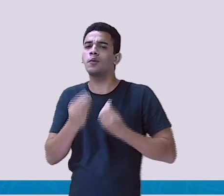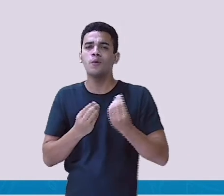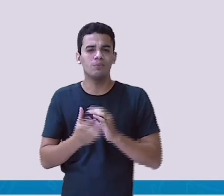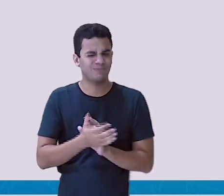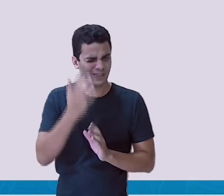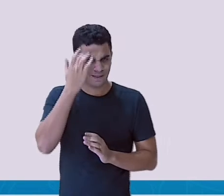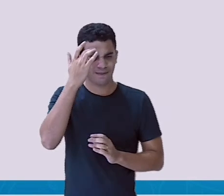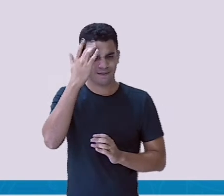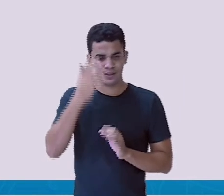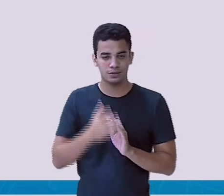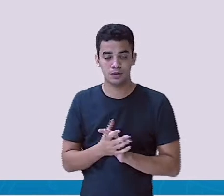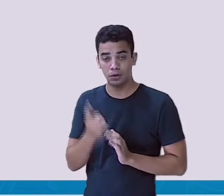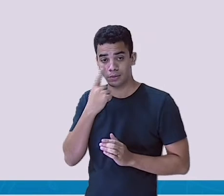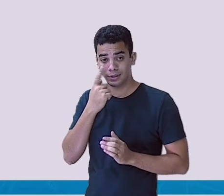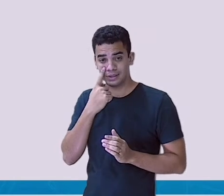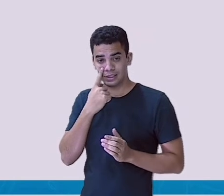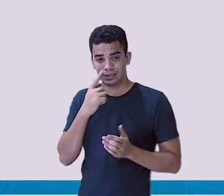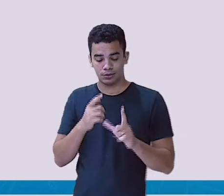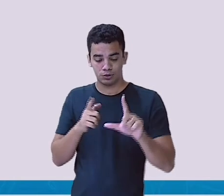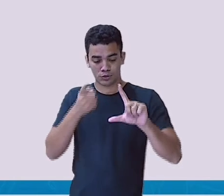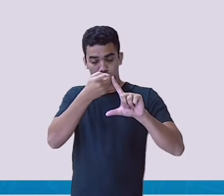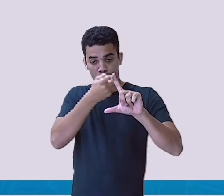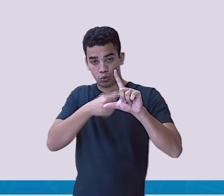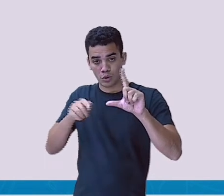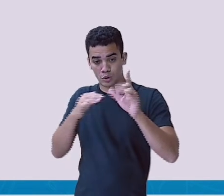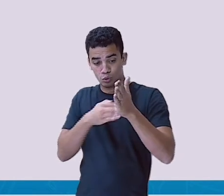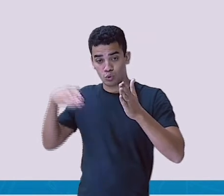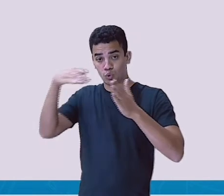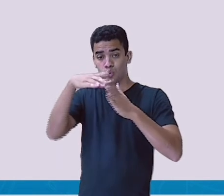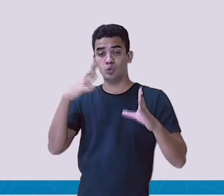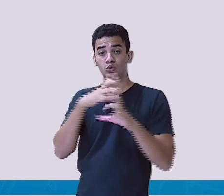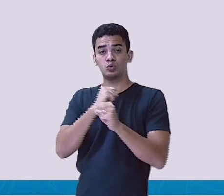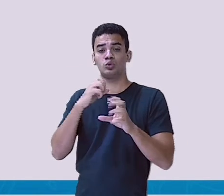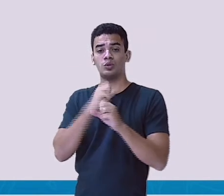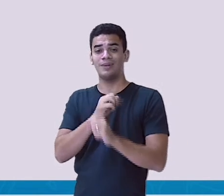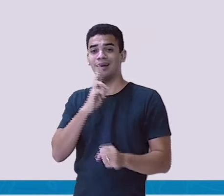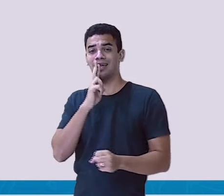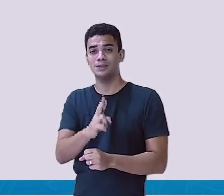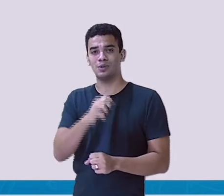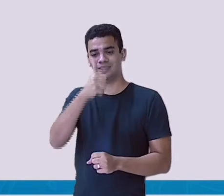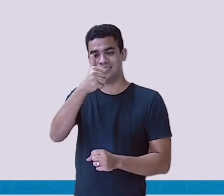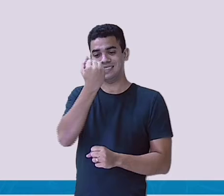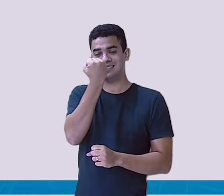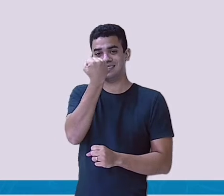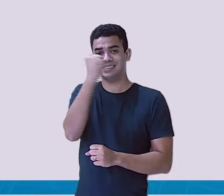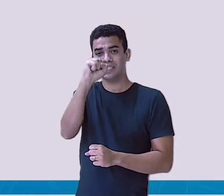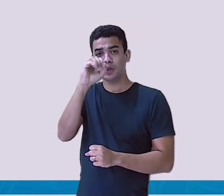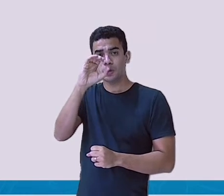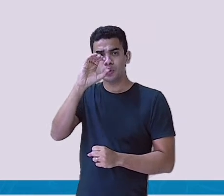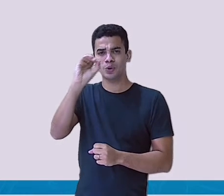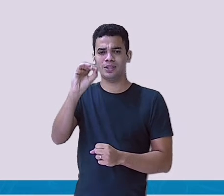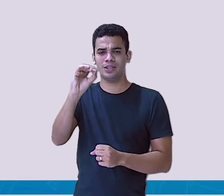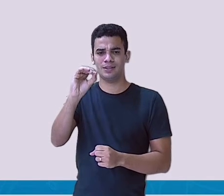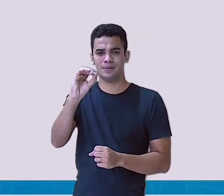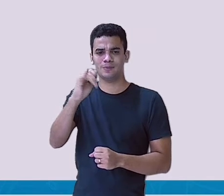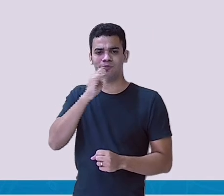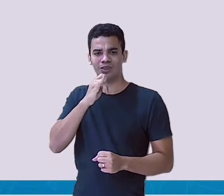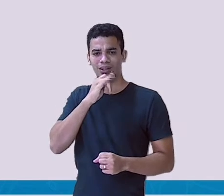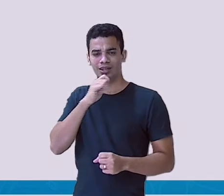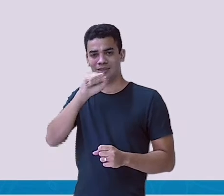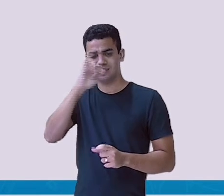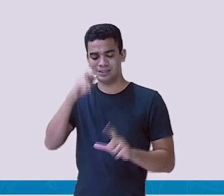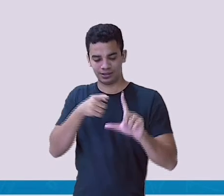a 180 graus. Eu conheço que esta medida aqui é 90, porque se aqui forma um ângulo